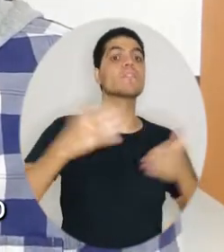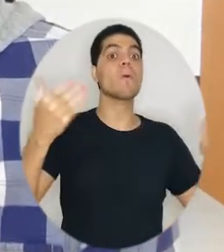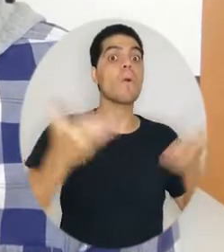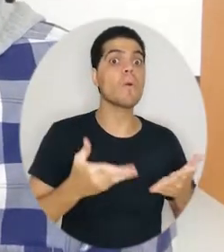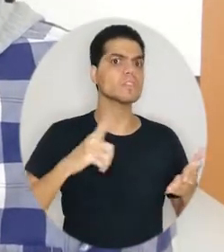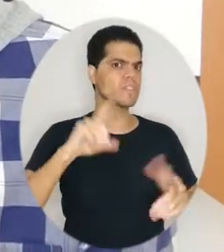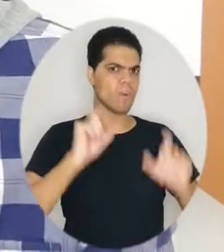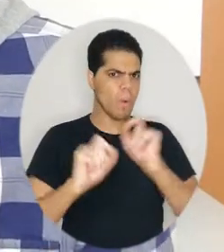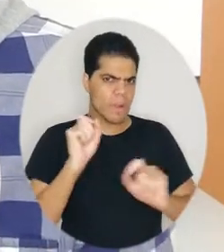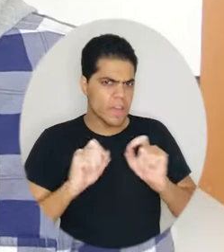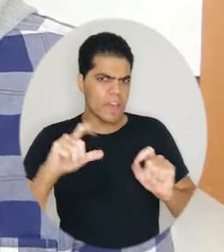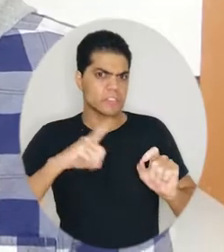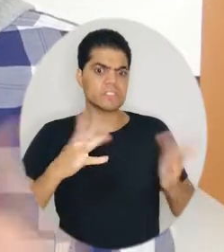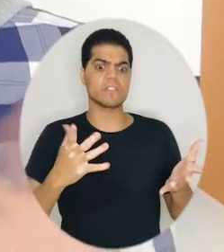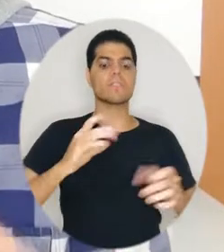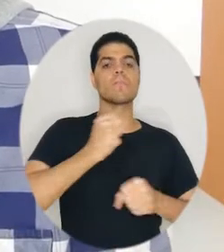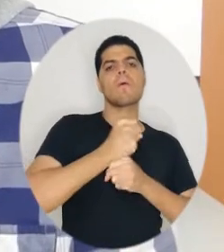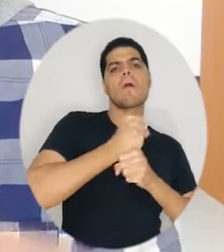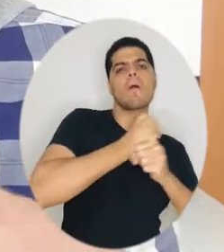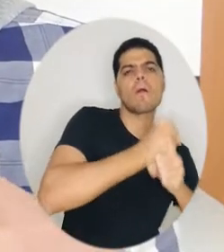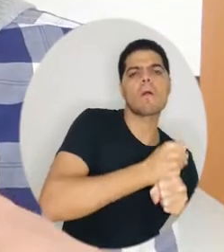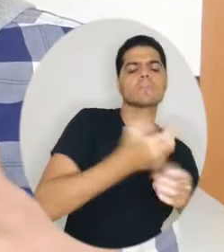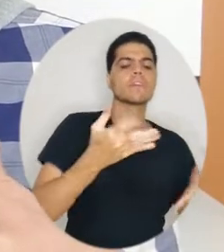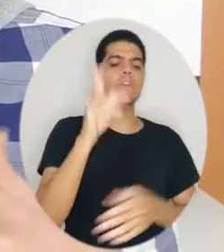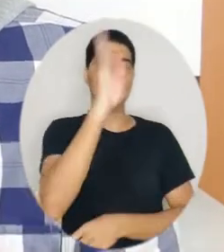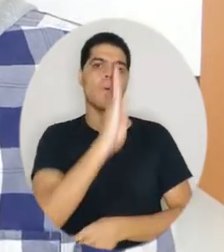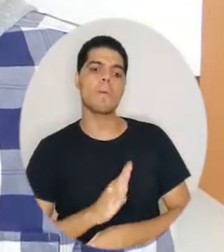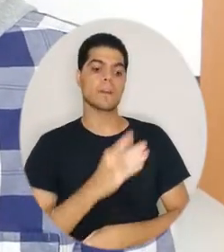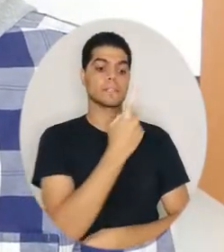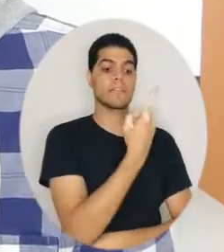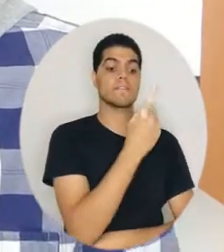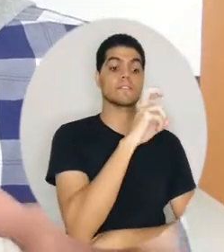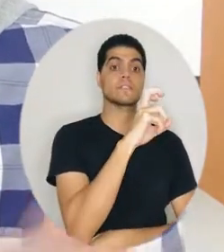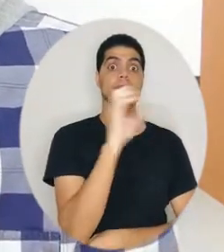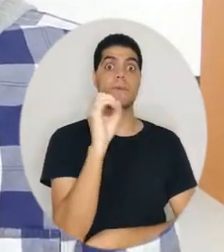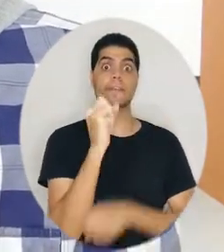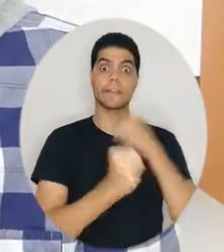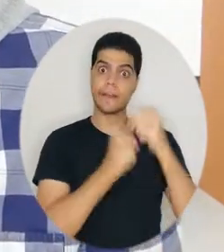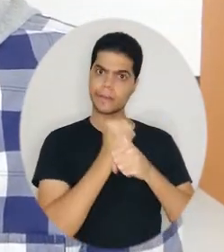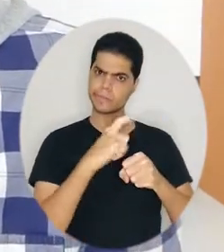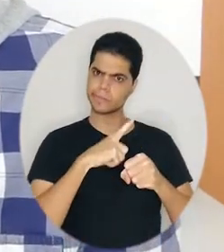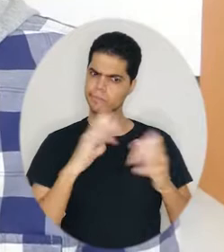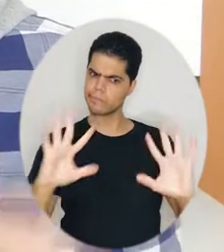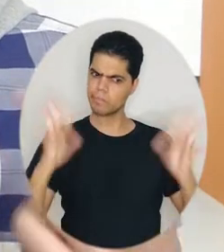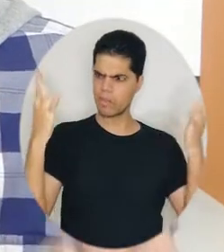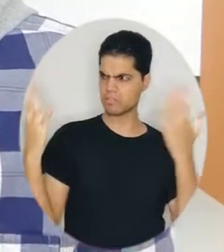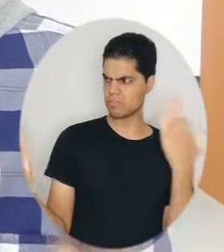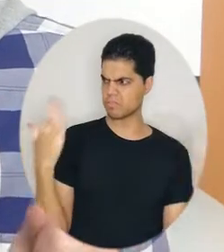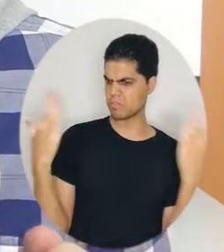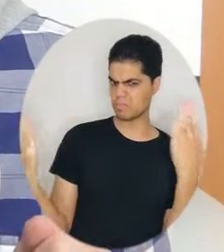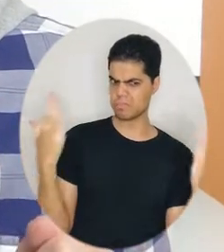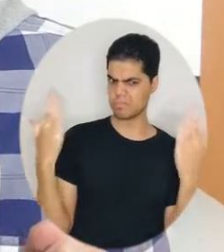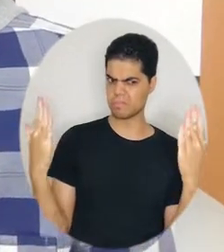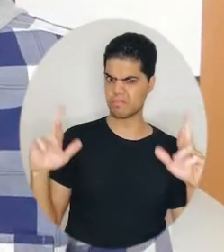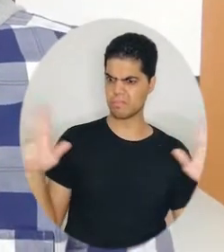comemoração do sesquicentenário da independência do Brasil quer dizer quando ela comemora 150 anos nós vamos ter algumas coisas diferentes e